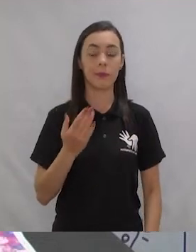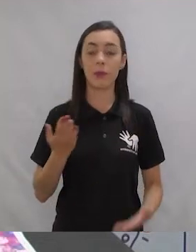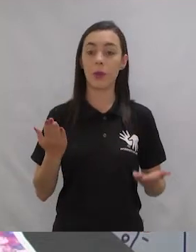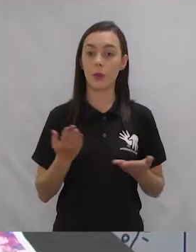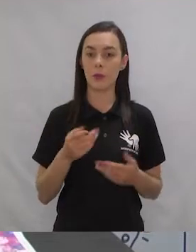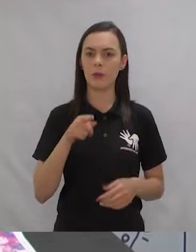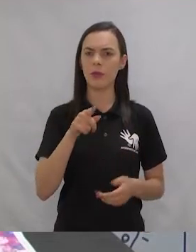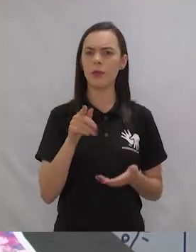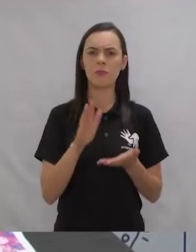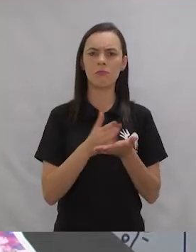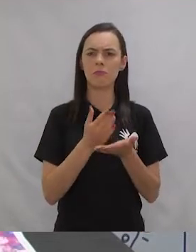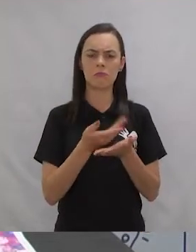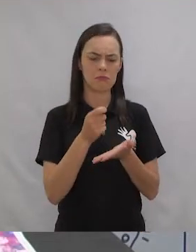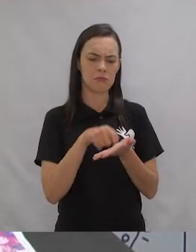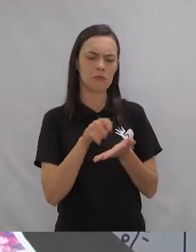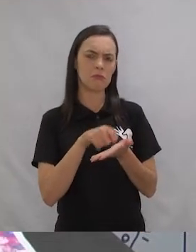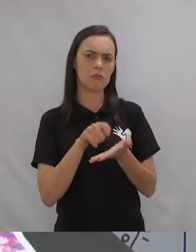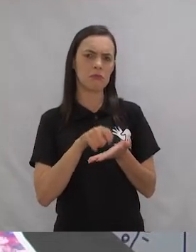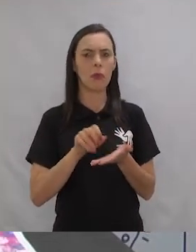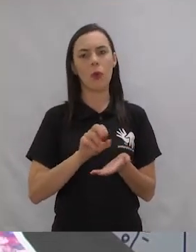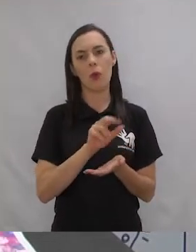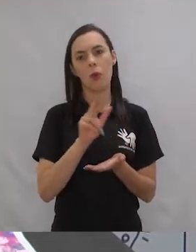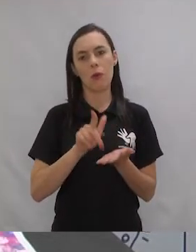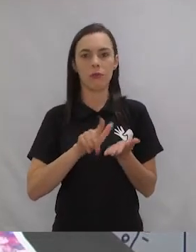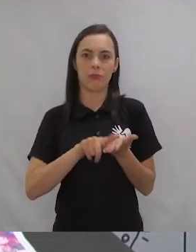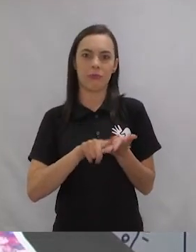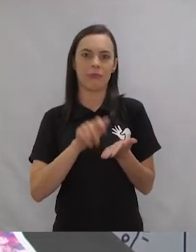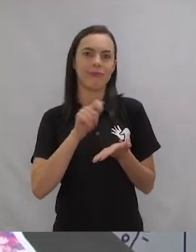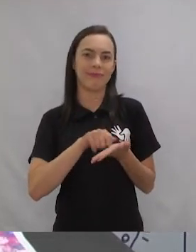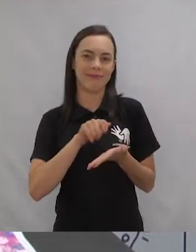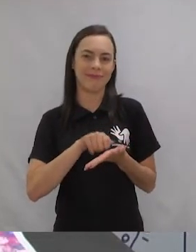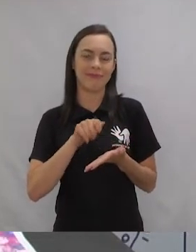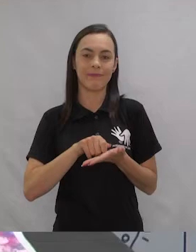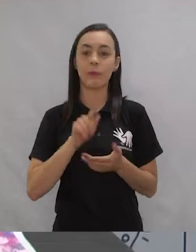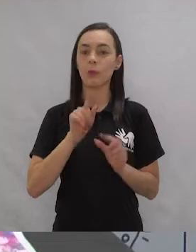Vamos registrar então em nosso caderno ou em nossa folha